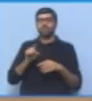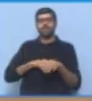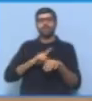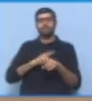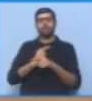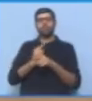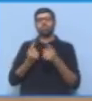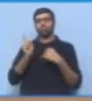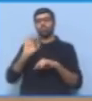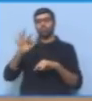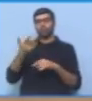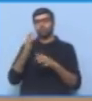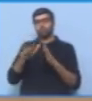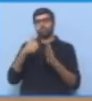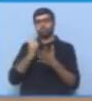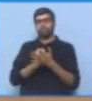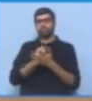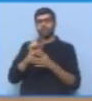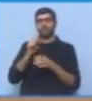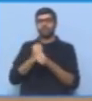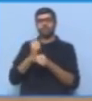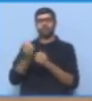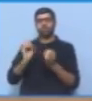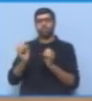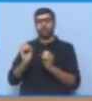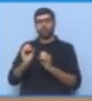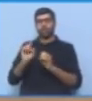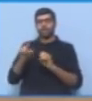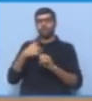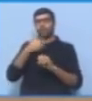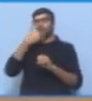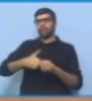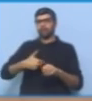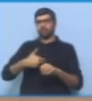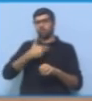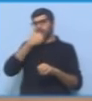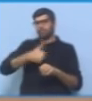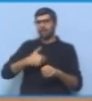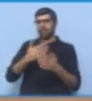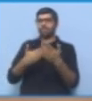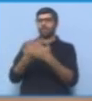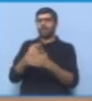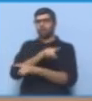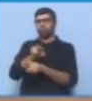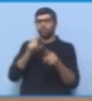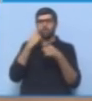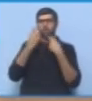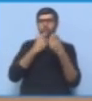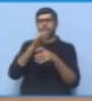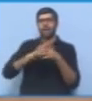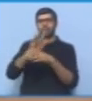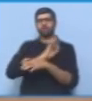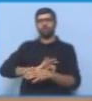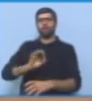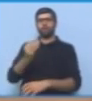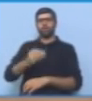tempo. Eles, quando terminaram, já não tinham um emprego, tinham uma competência. Foi-lhes dada uma competência para eles irem à procura de uma área